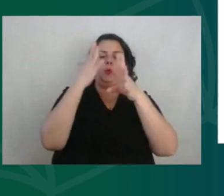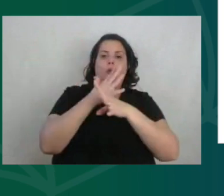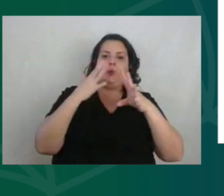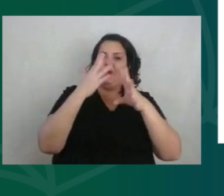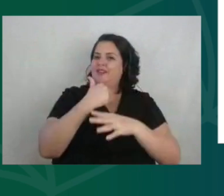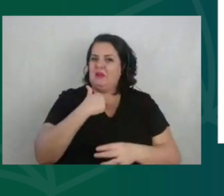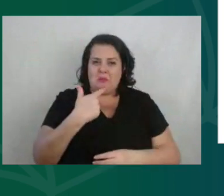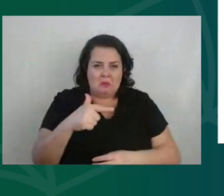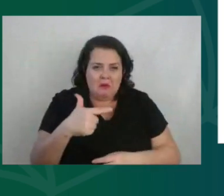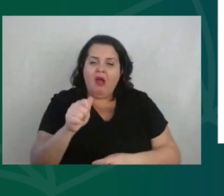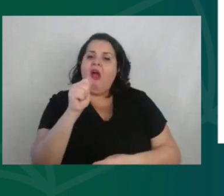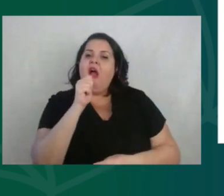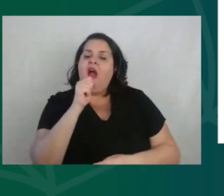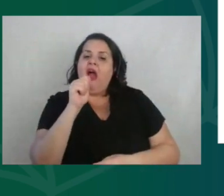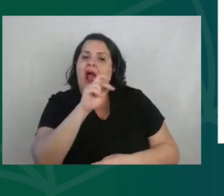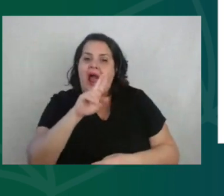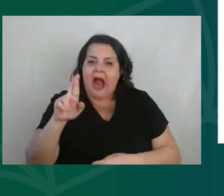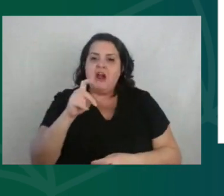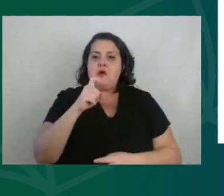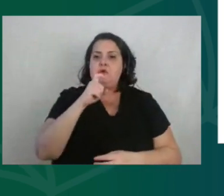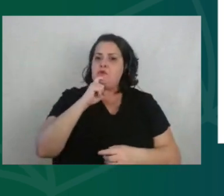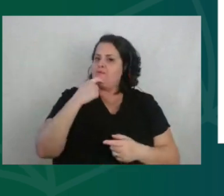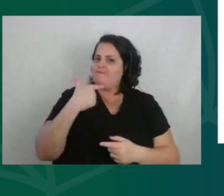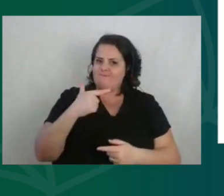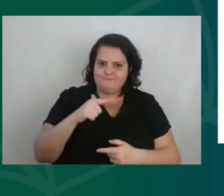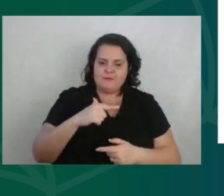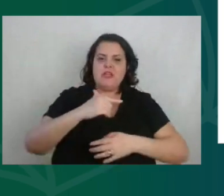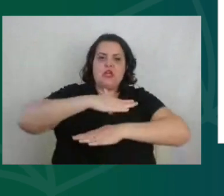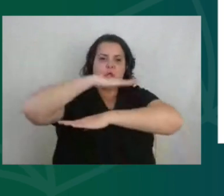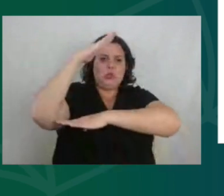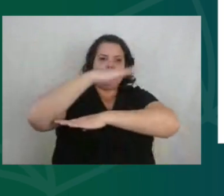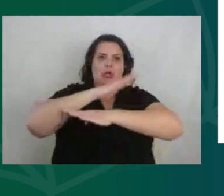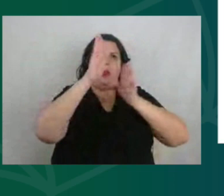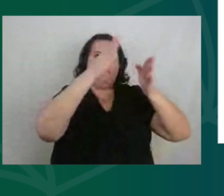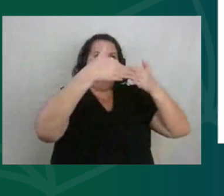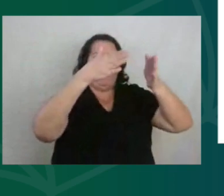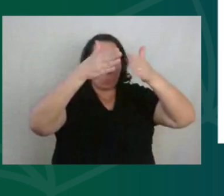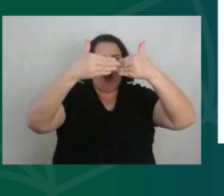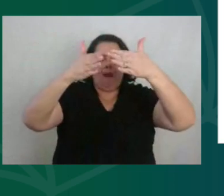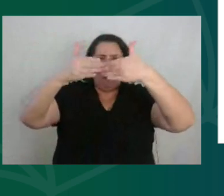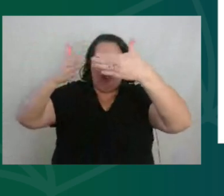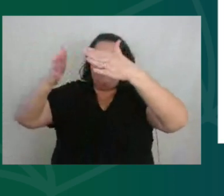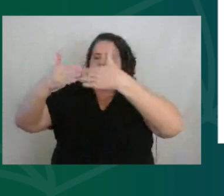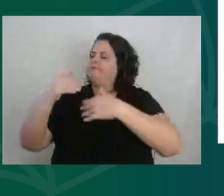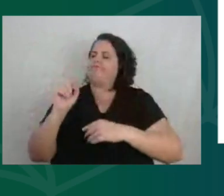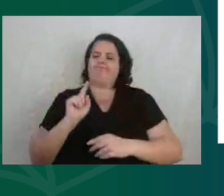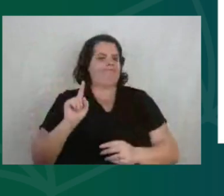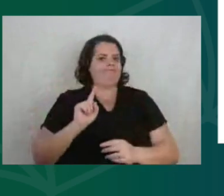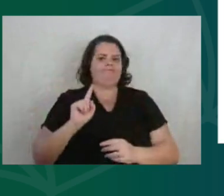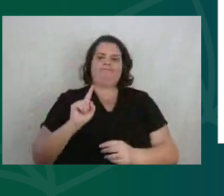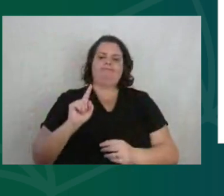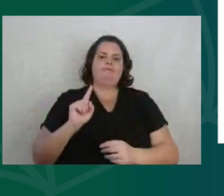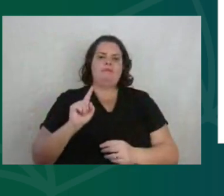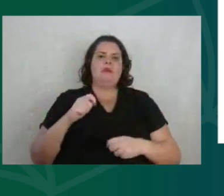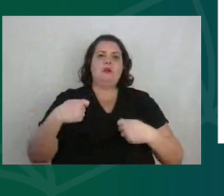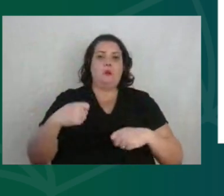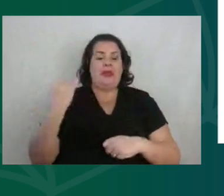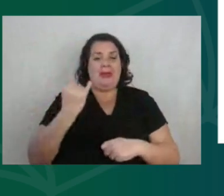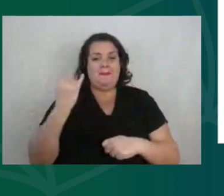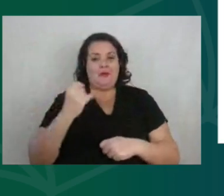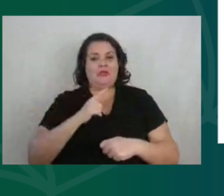Ar-condicionado, janelas fechadas, aumenta a chance de disseminação. Então, a questão da ventilação é